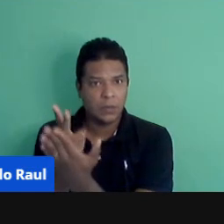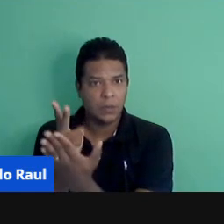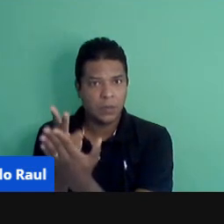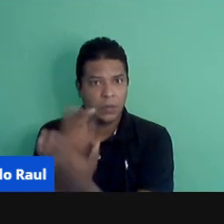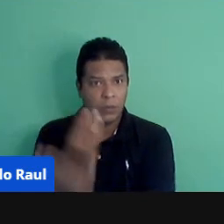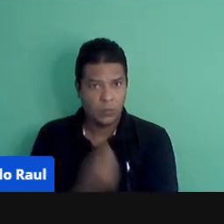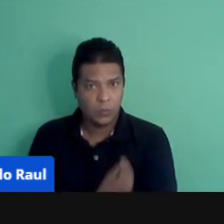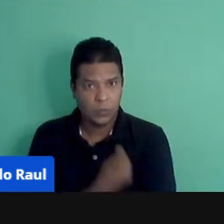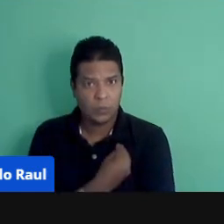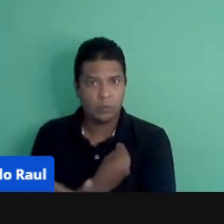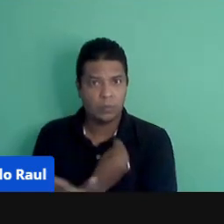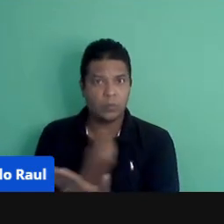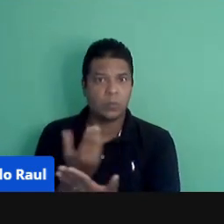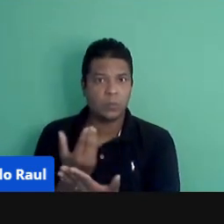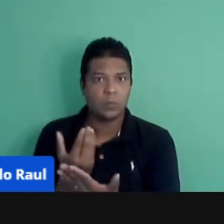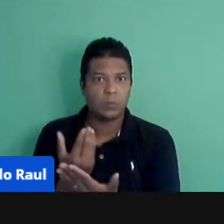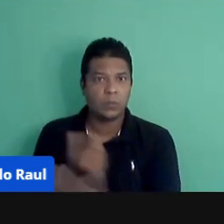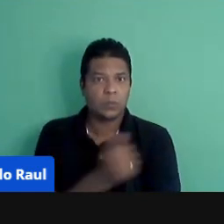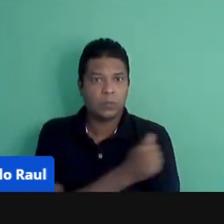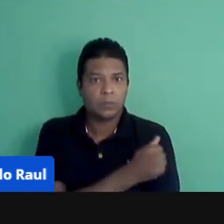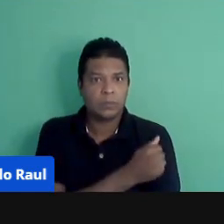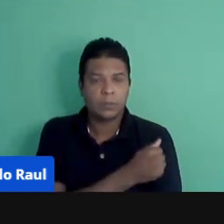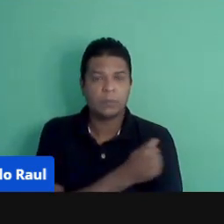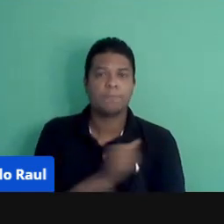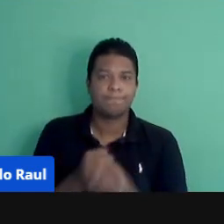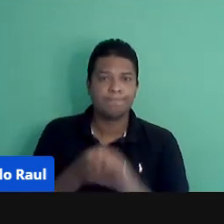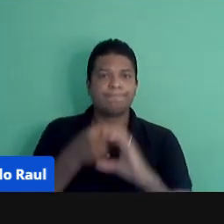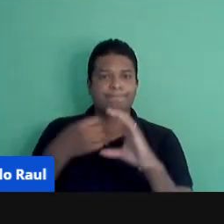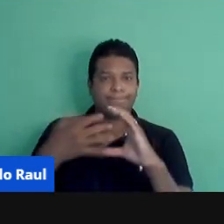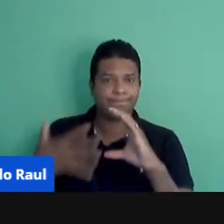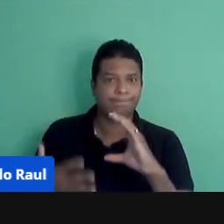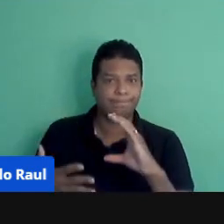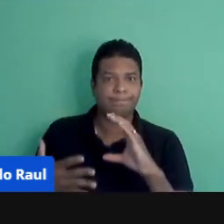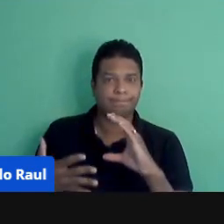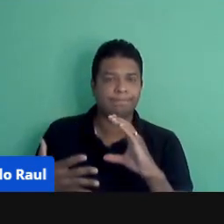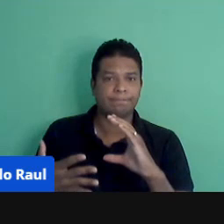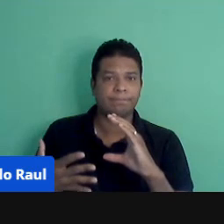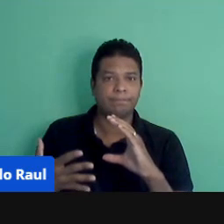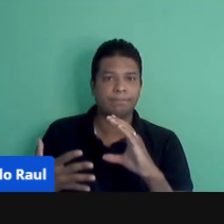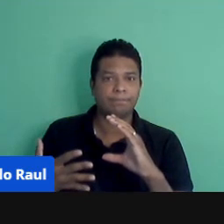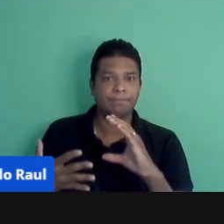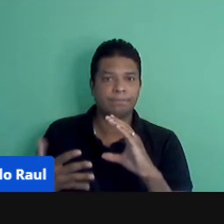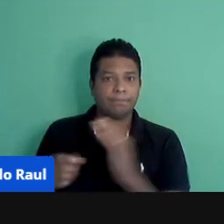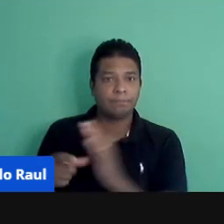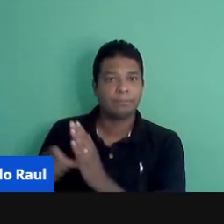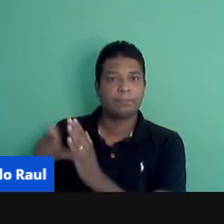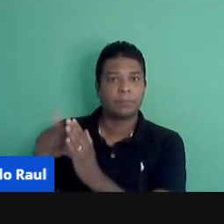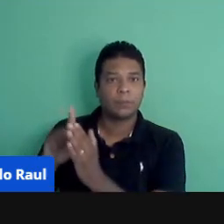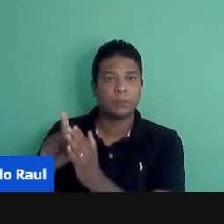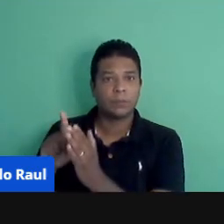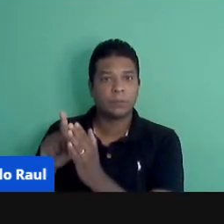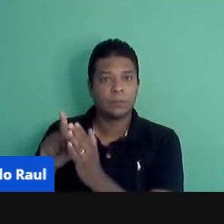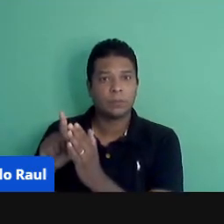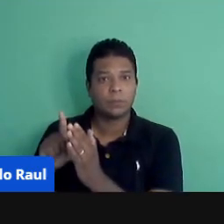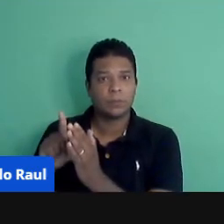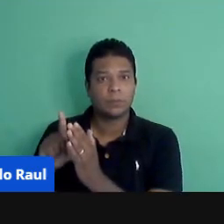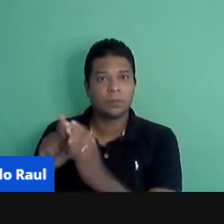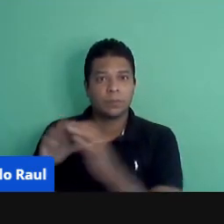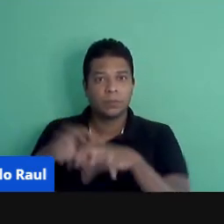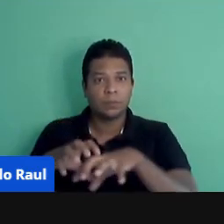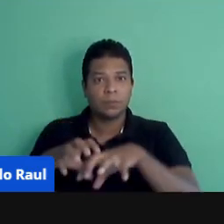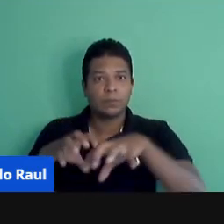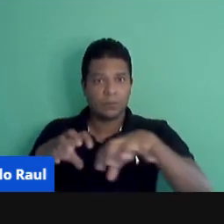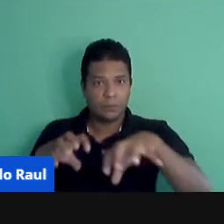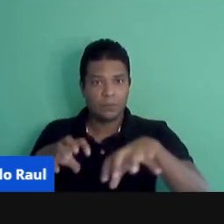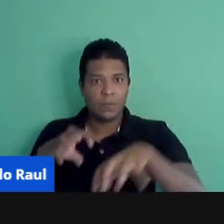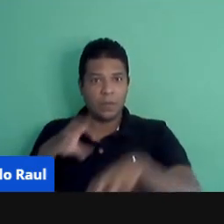deste estudante, e isso é uma característica também anterior ao ensino remoto, né? A família presente,